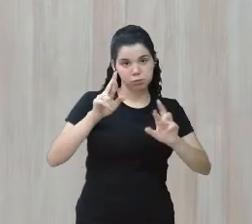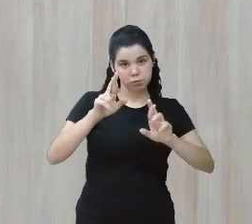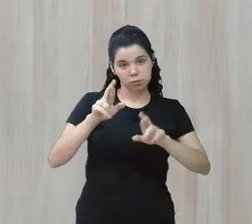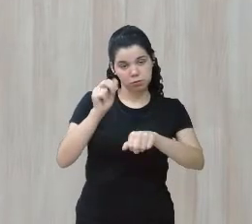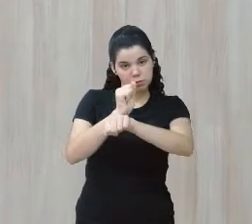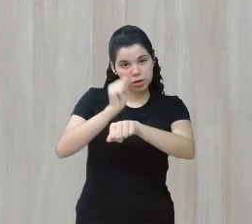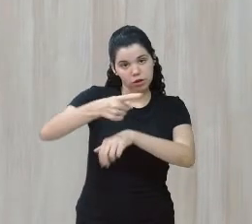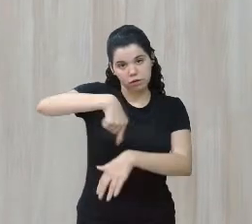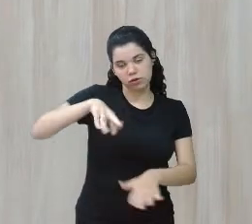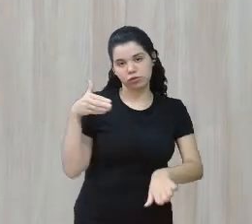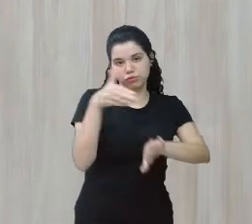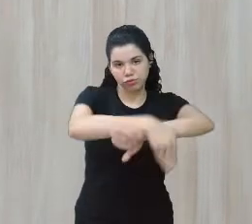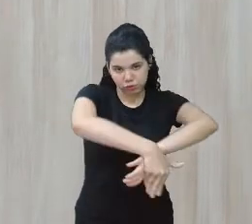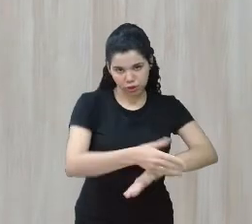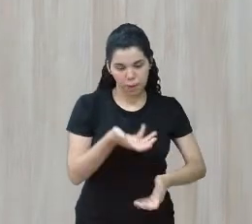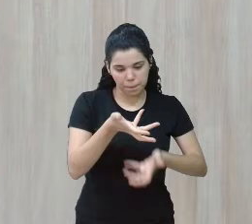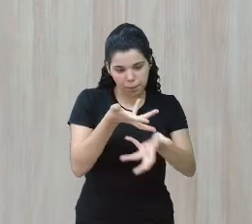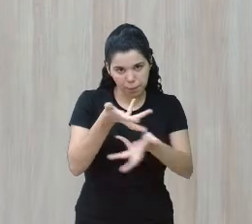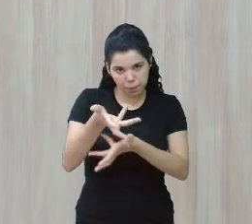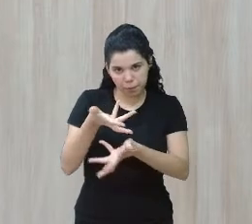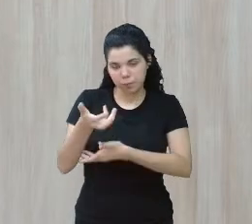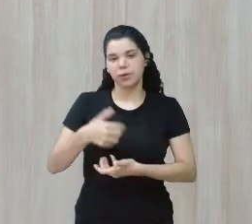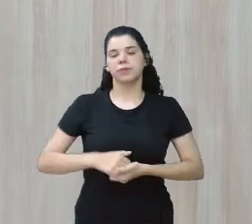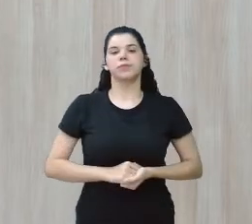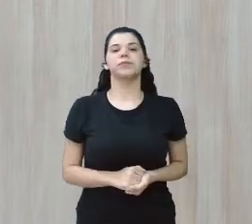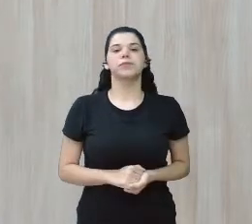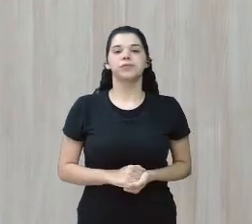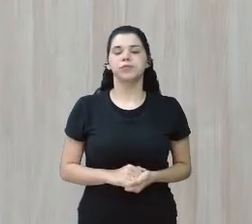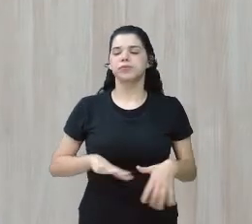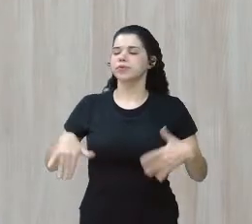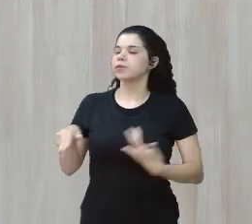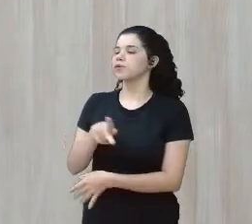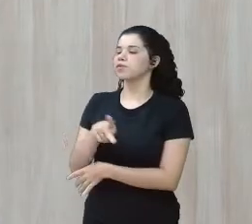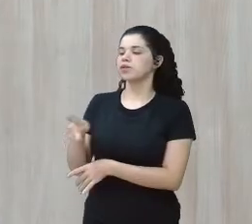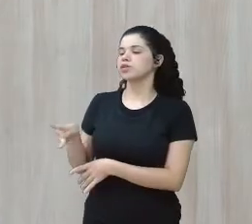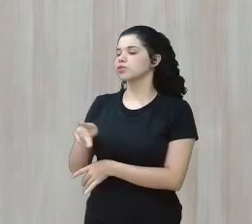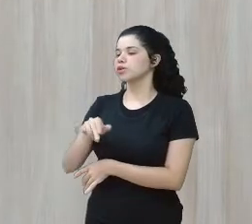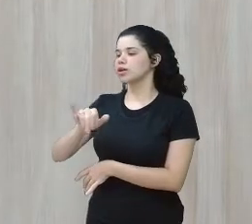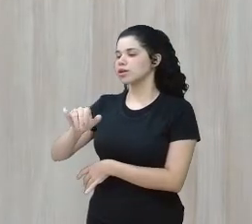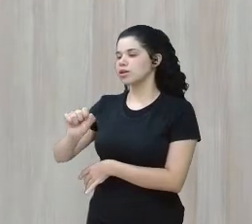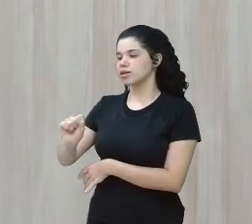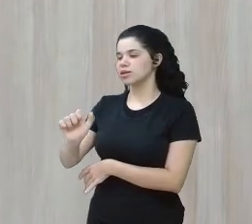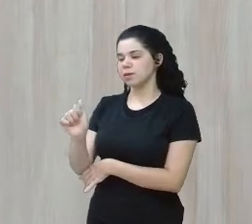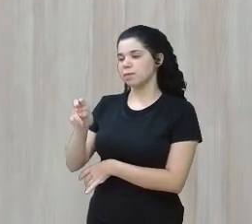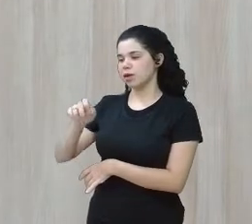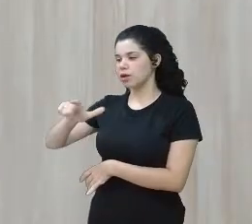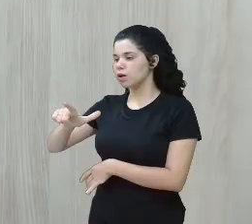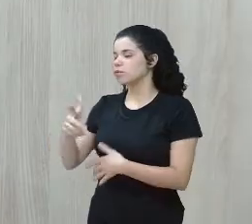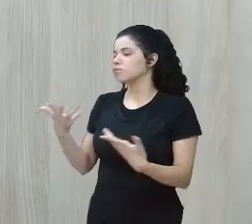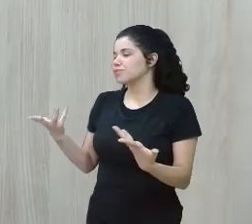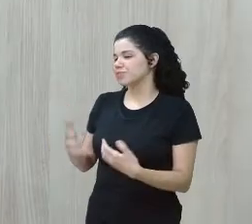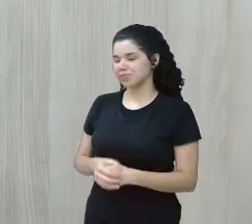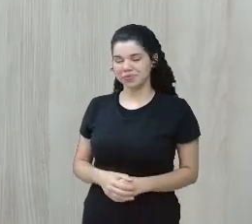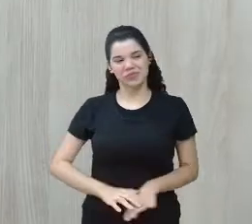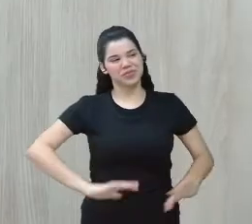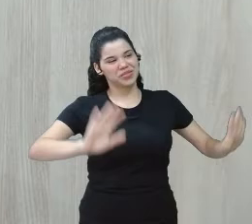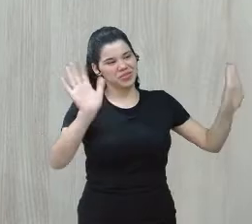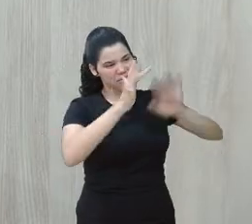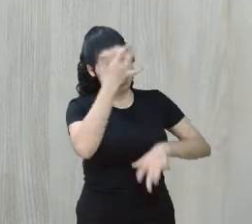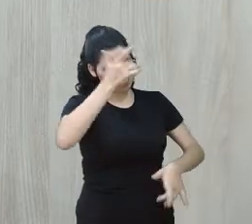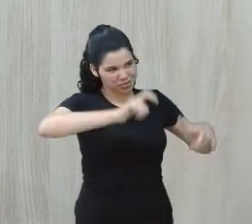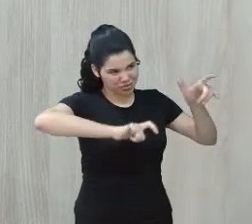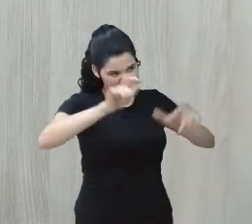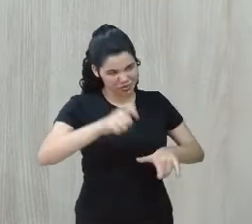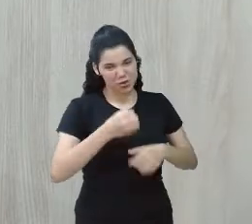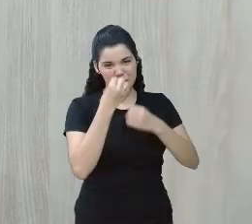entrarem e começar essa interação conosco. E aí, professora Isabel, como está a nossa aula de hoje? Olá, pessoal, né?